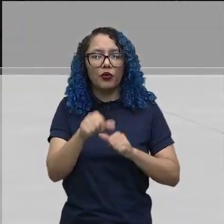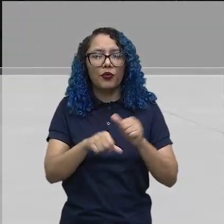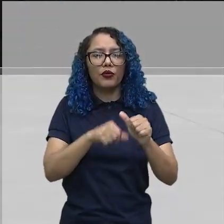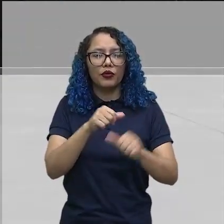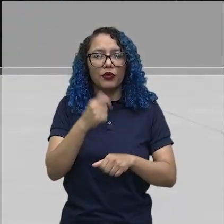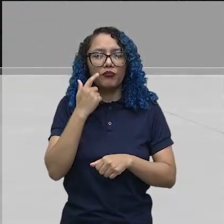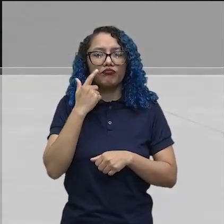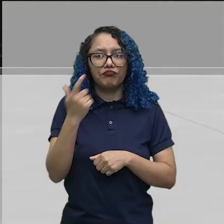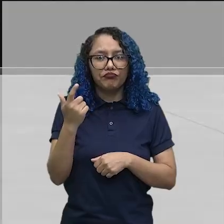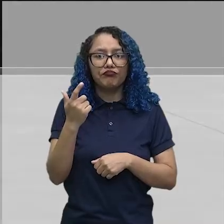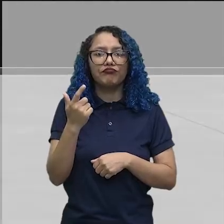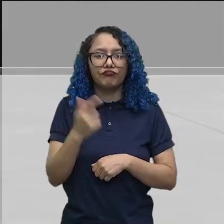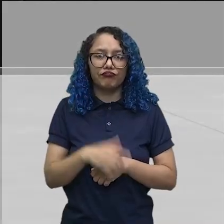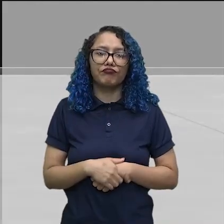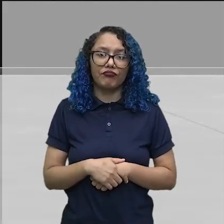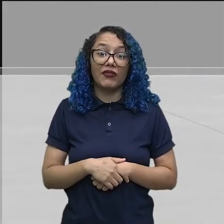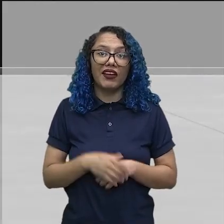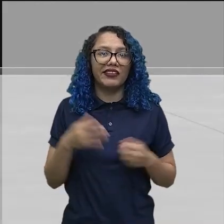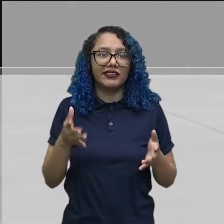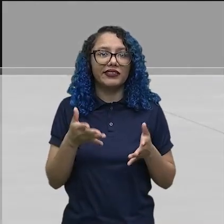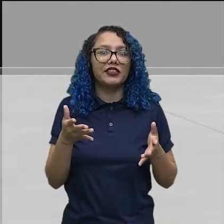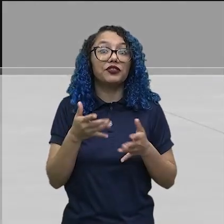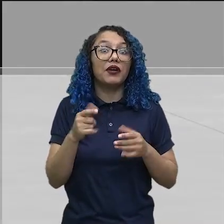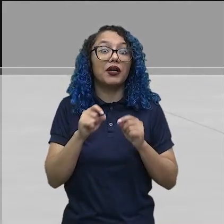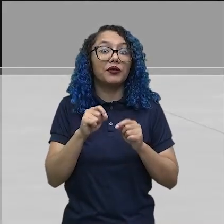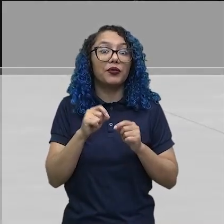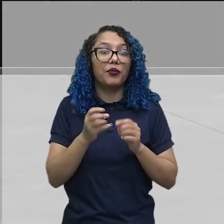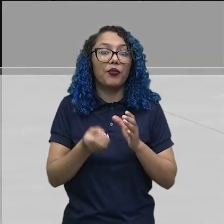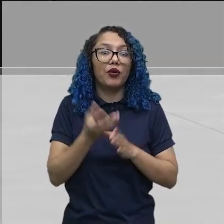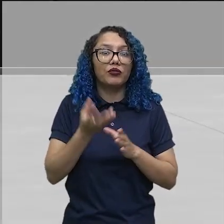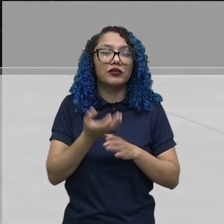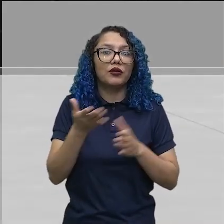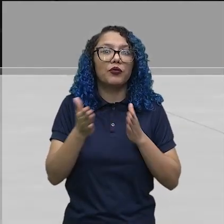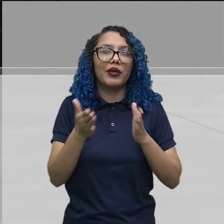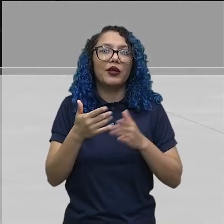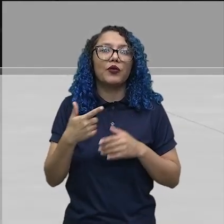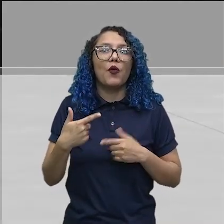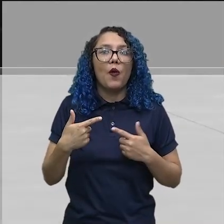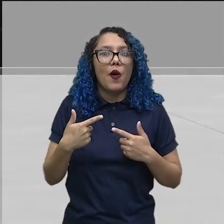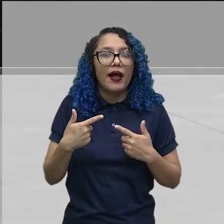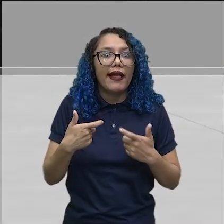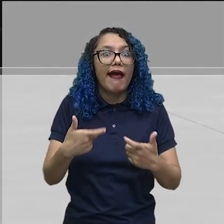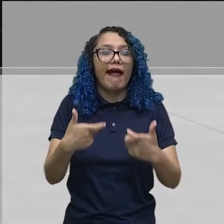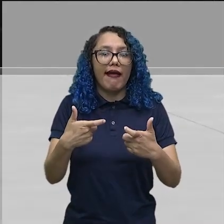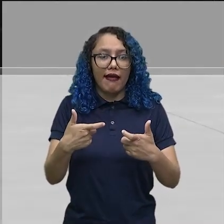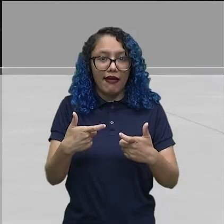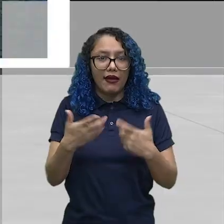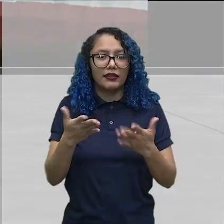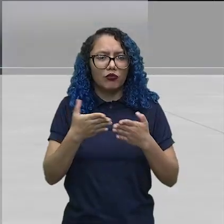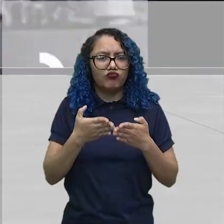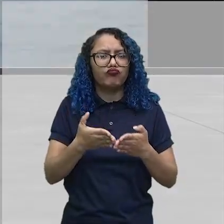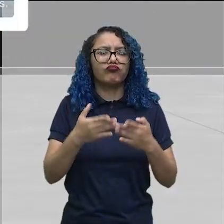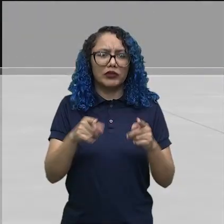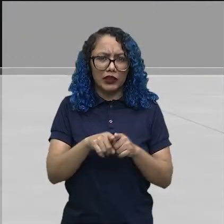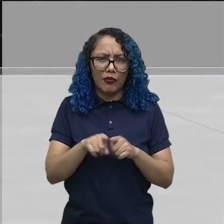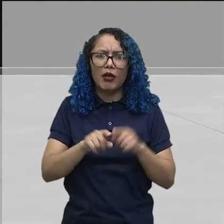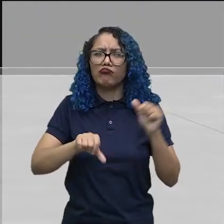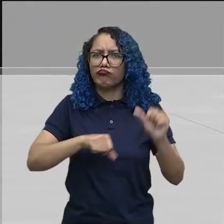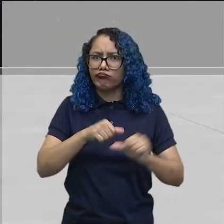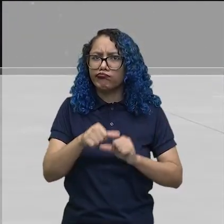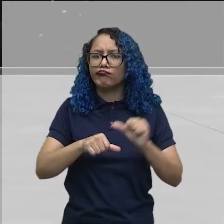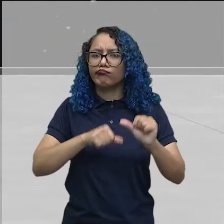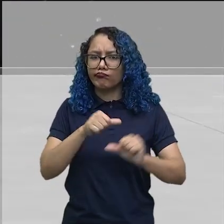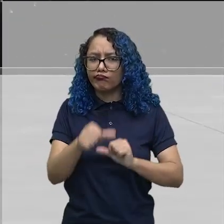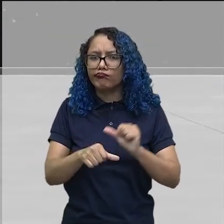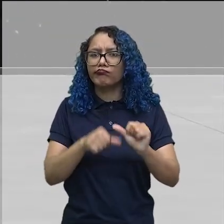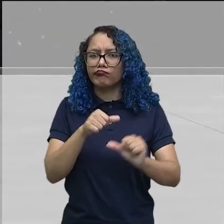impulsionados ali pelas guerras que nós tivemos, né? Então, as embarcações se modernizaram muito e se